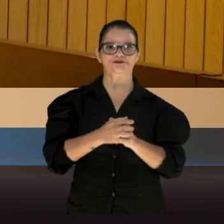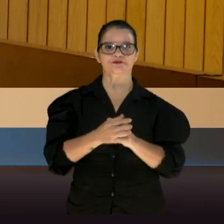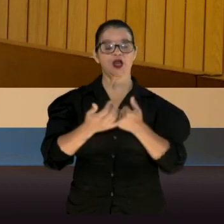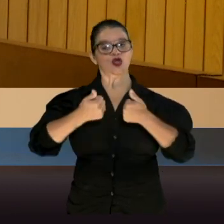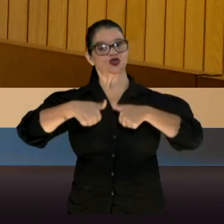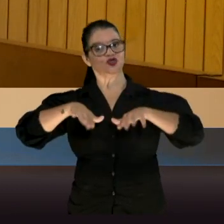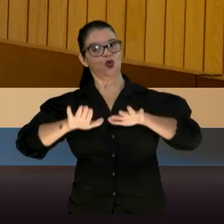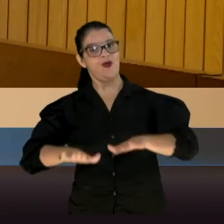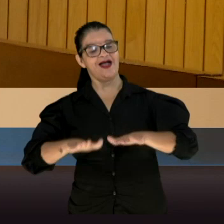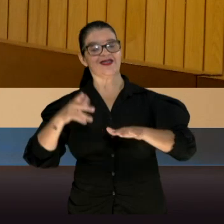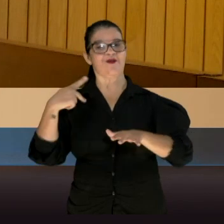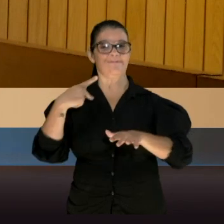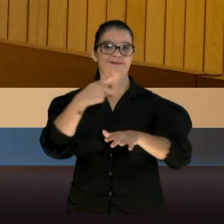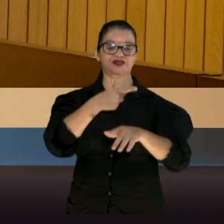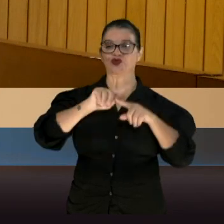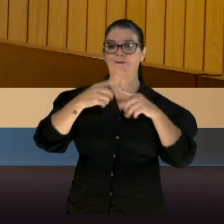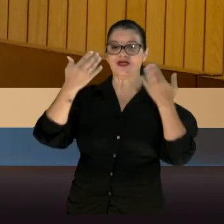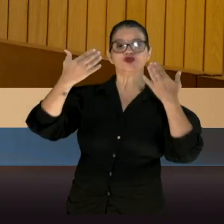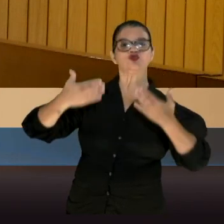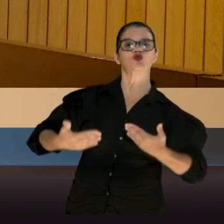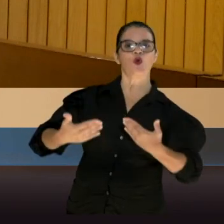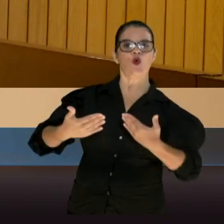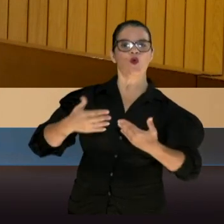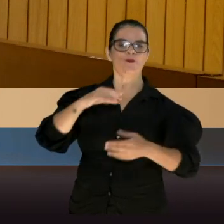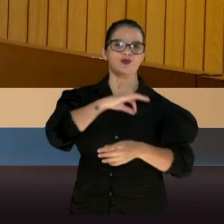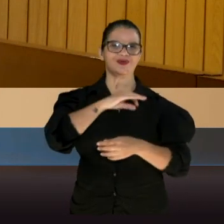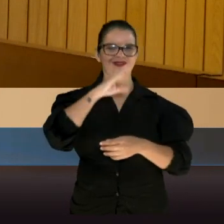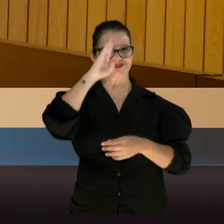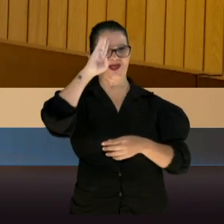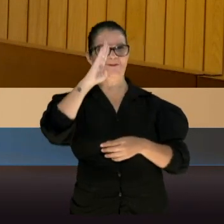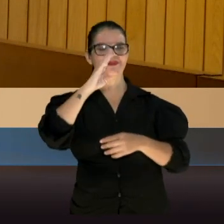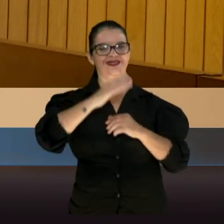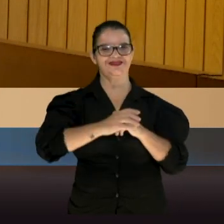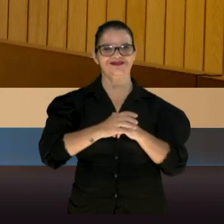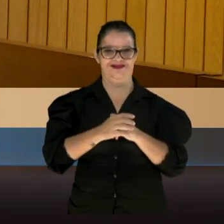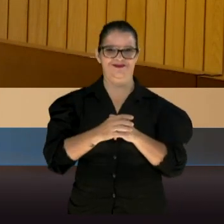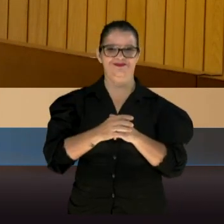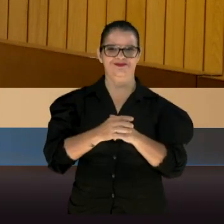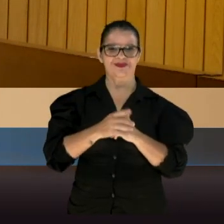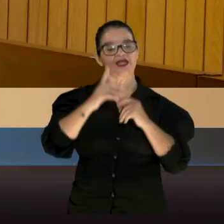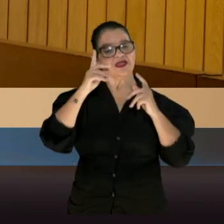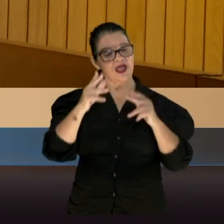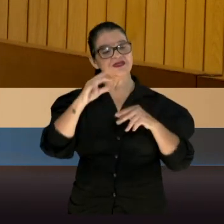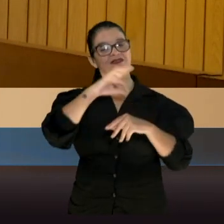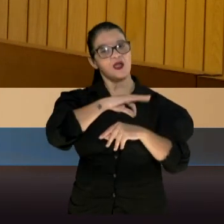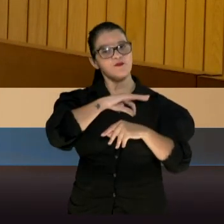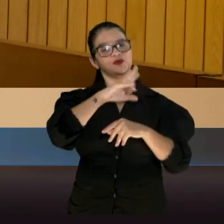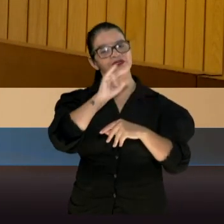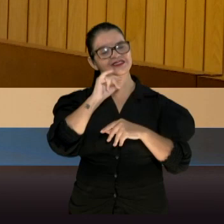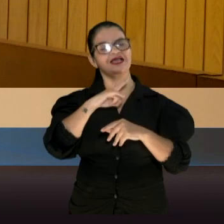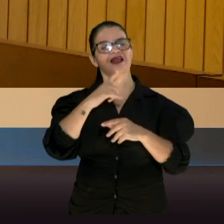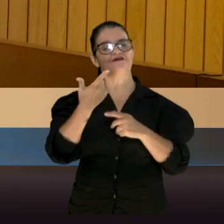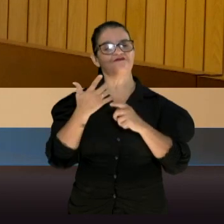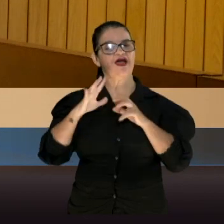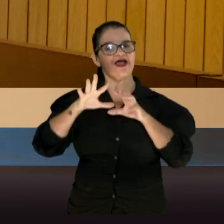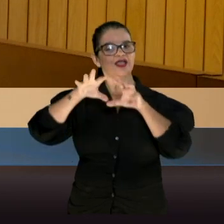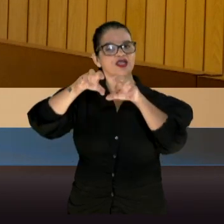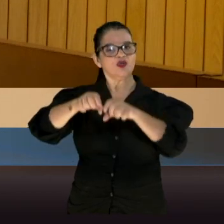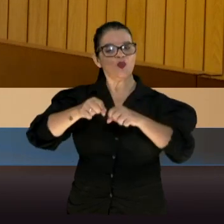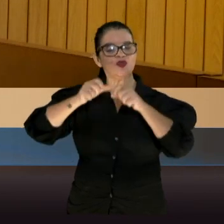estou aqui como pastor, mas sou, né, policial militar. E assim a polícia, ela vai tomando espaço